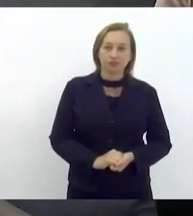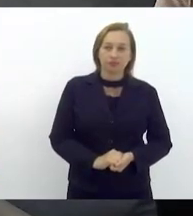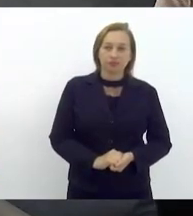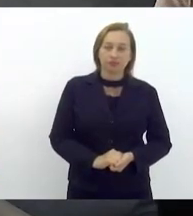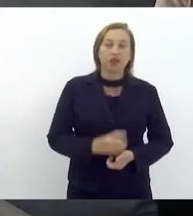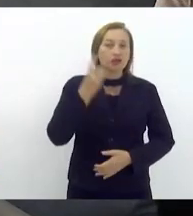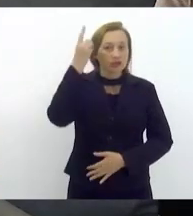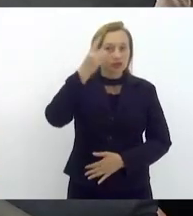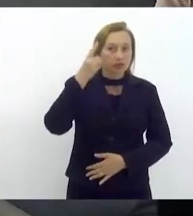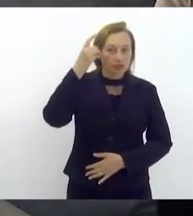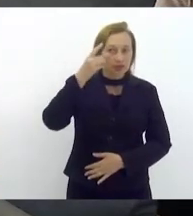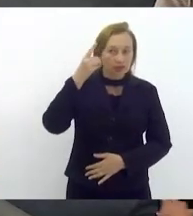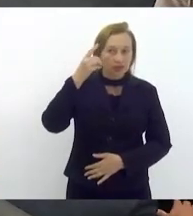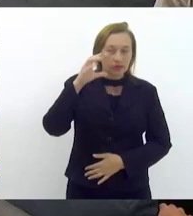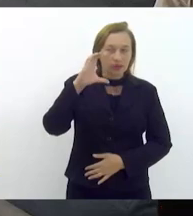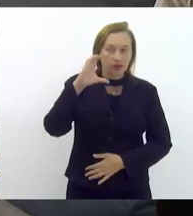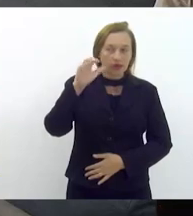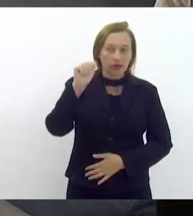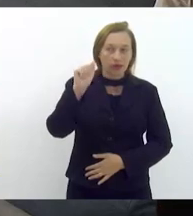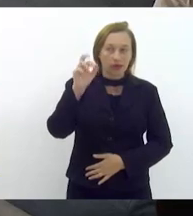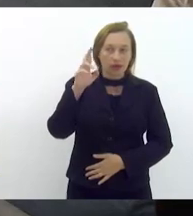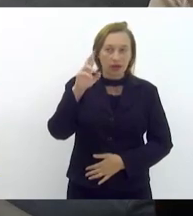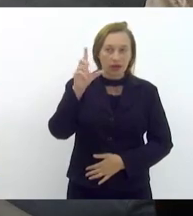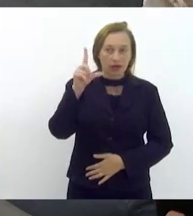deputado Carlos Macedo